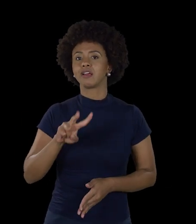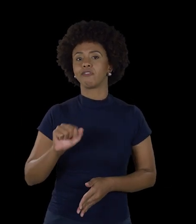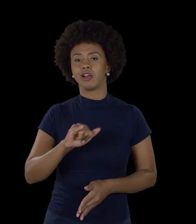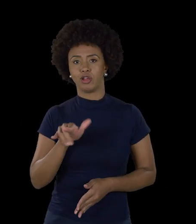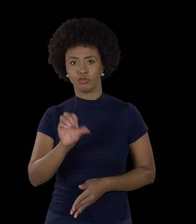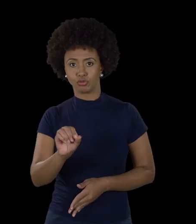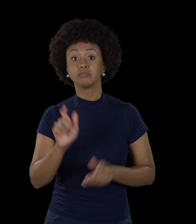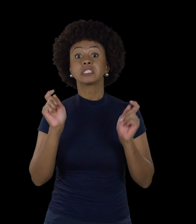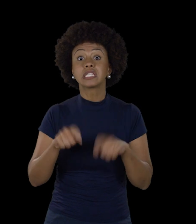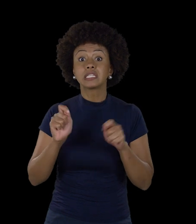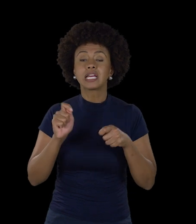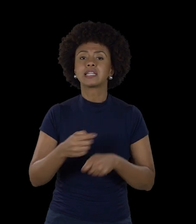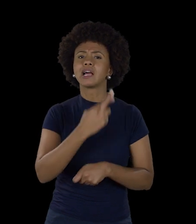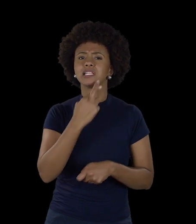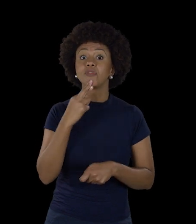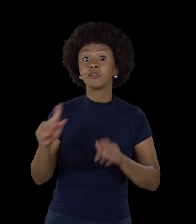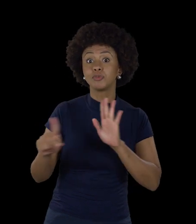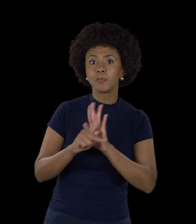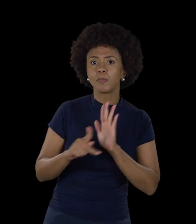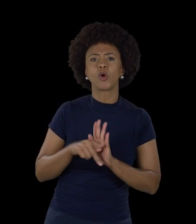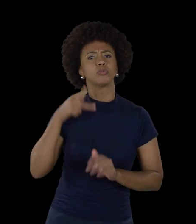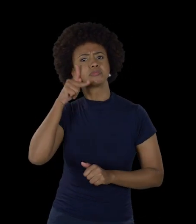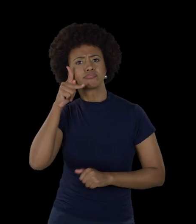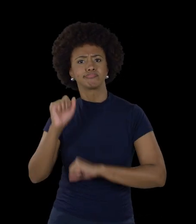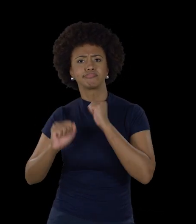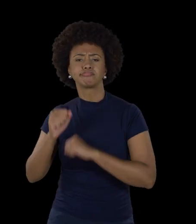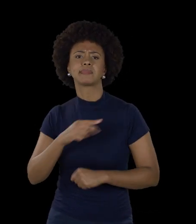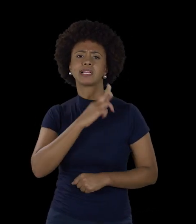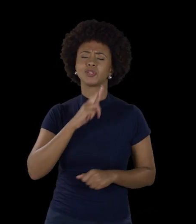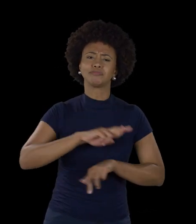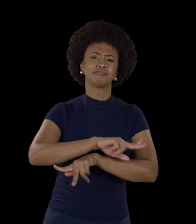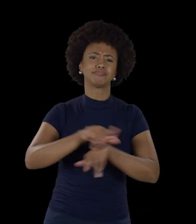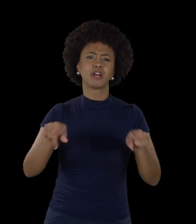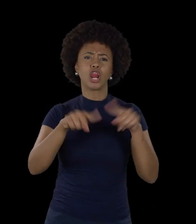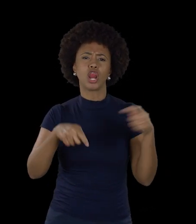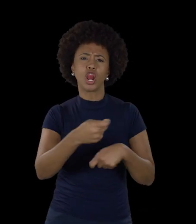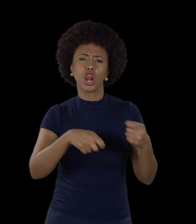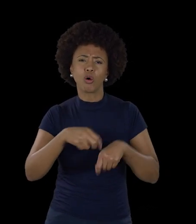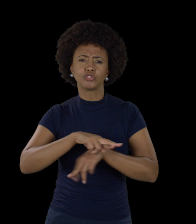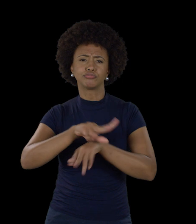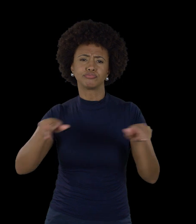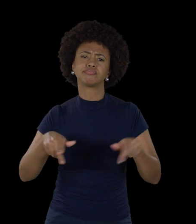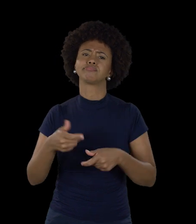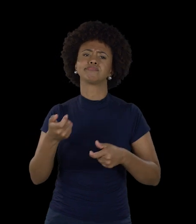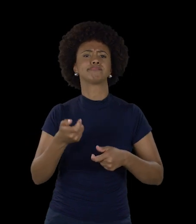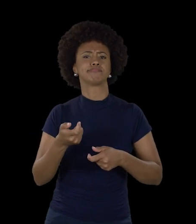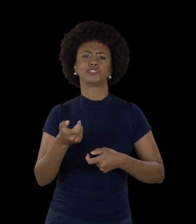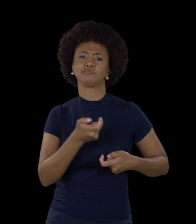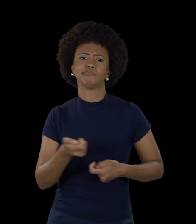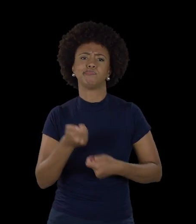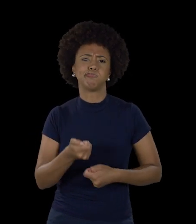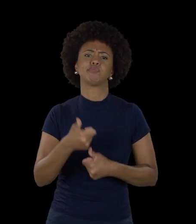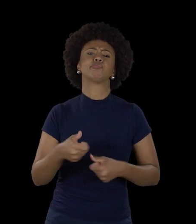Lourenço, pode-se visitar cantinas, vinícolas, restaurantes, lojas de licores e espumantes. Tudo pode